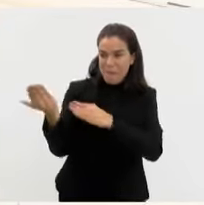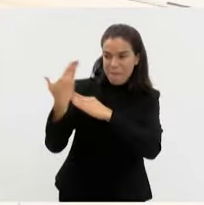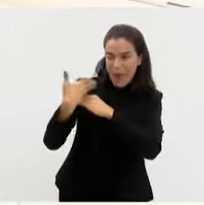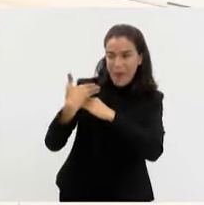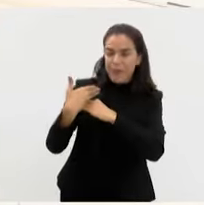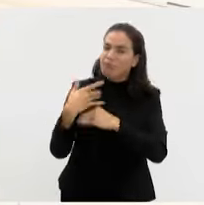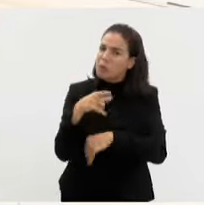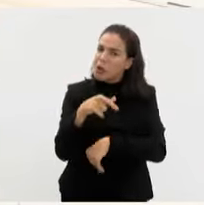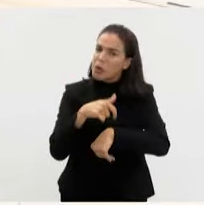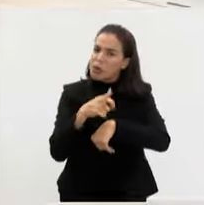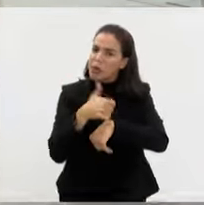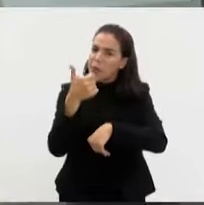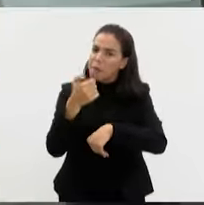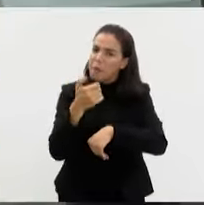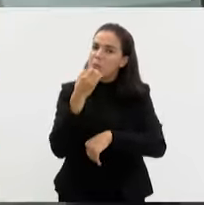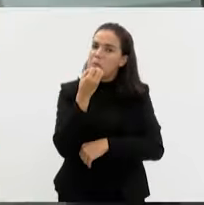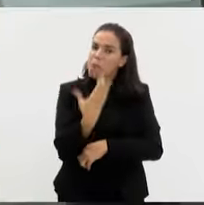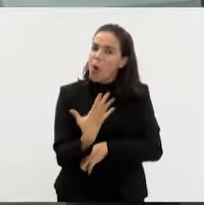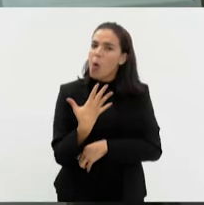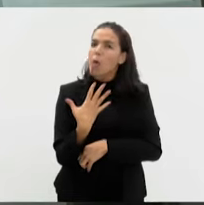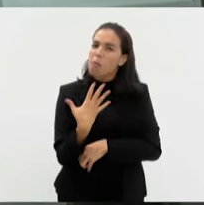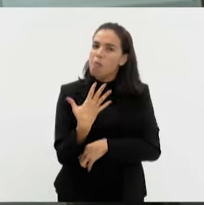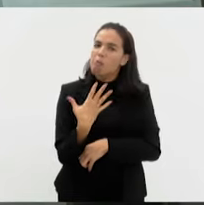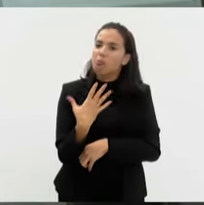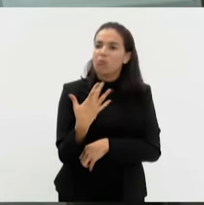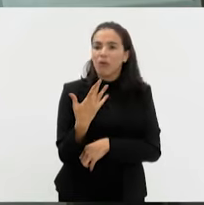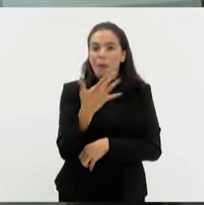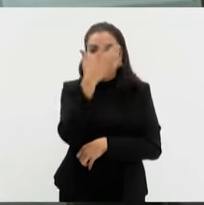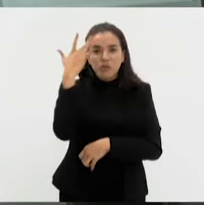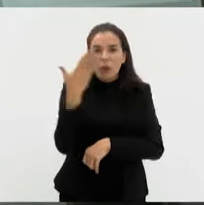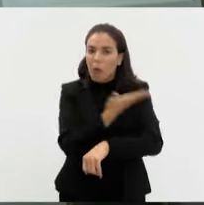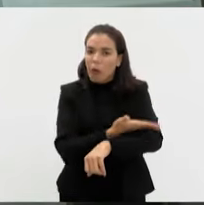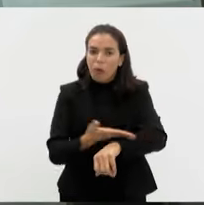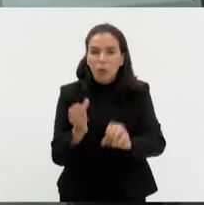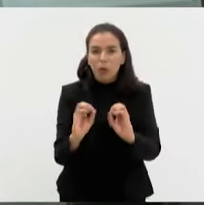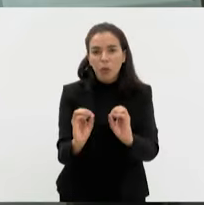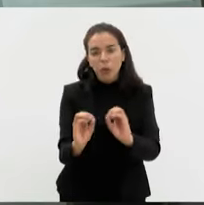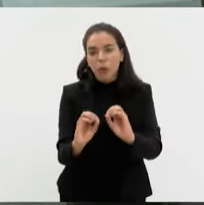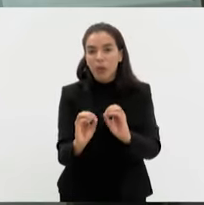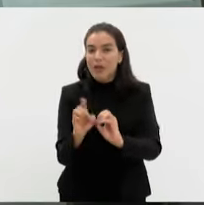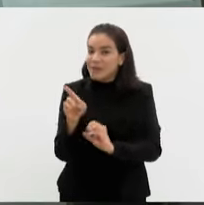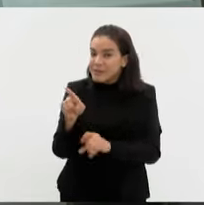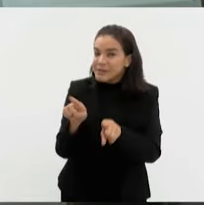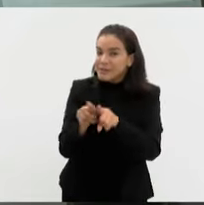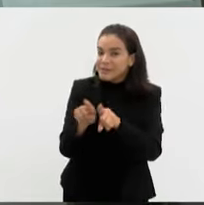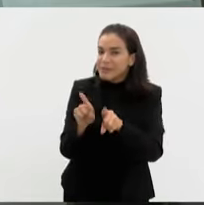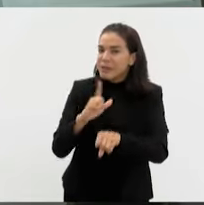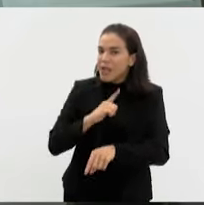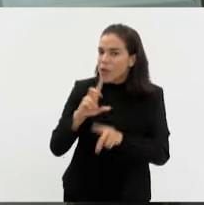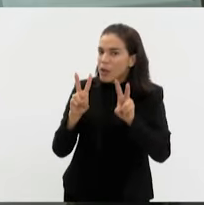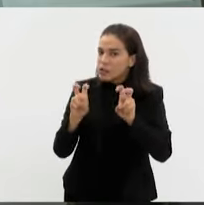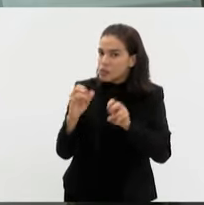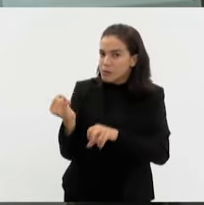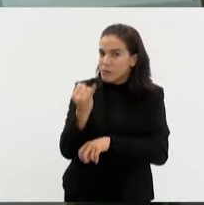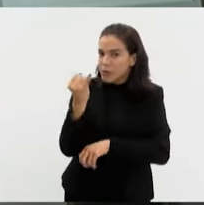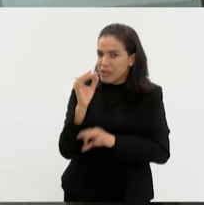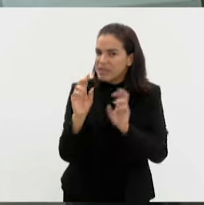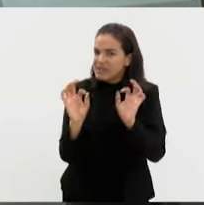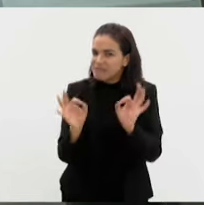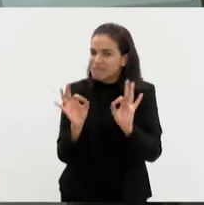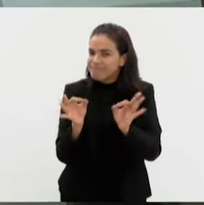Mas o teu tempo foi ótimo, né? Eu acho que para quem não está tão acostumado assim, né? E você também aí tem um assunto importante, né?